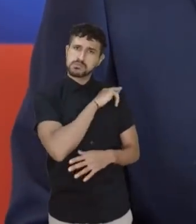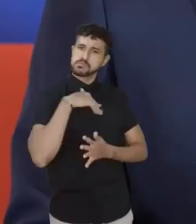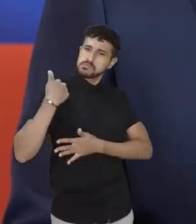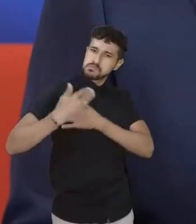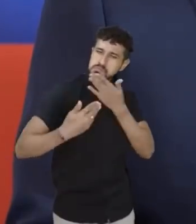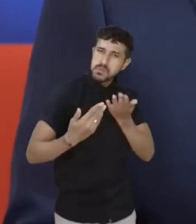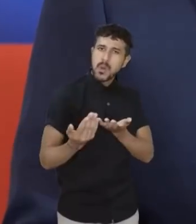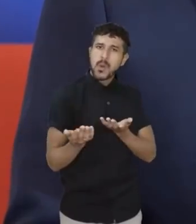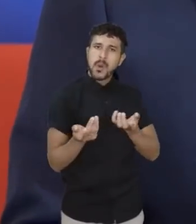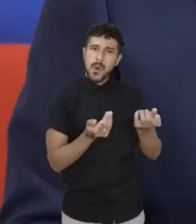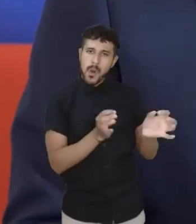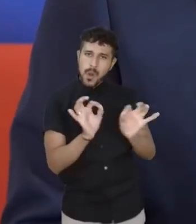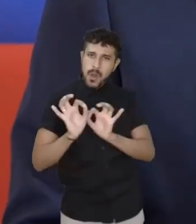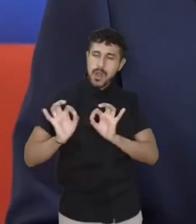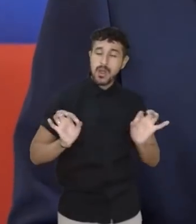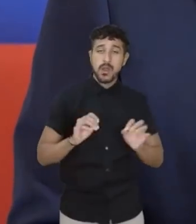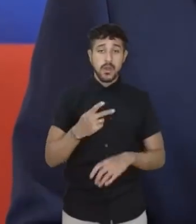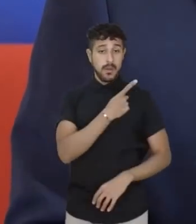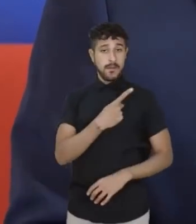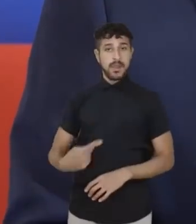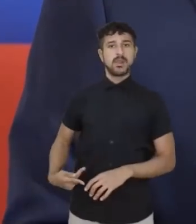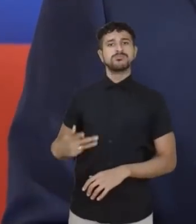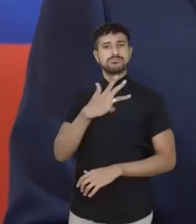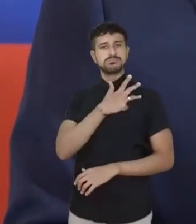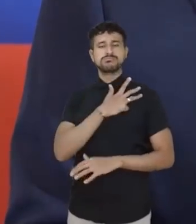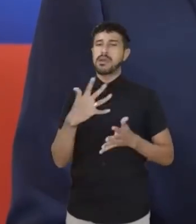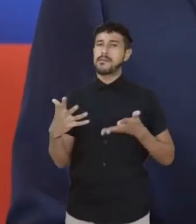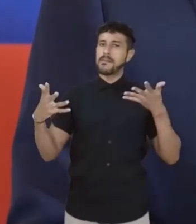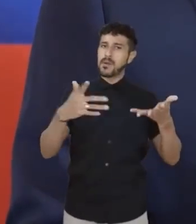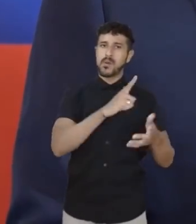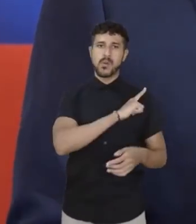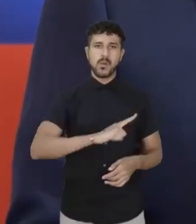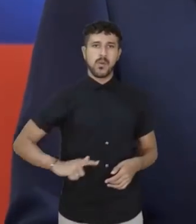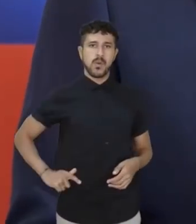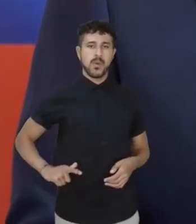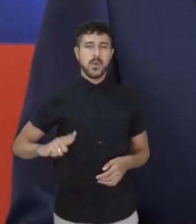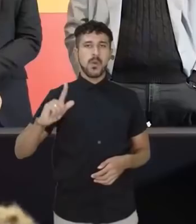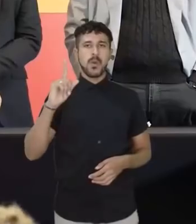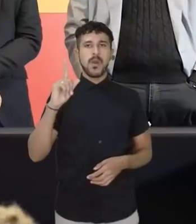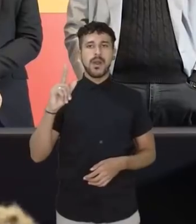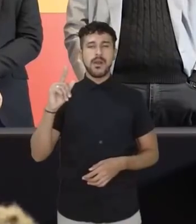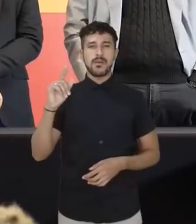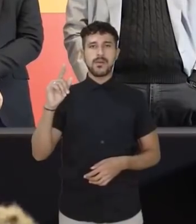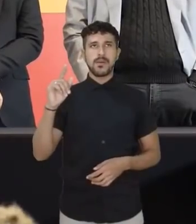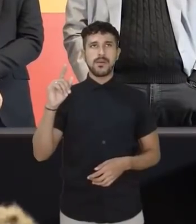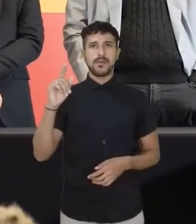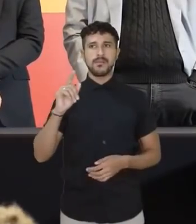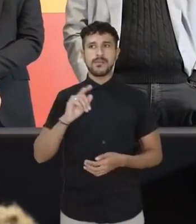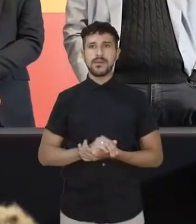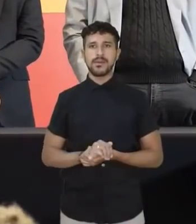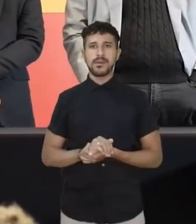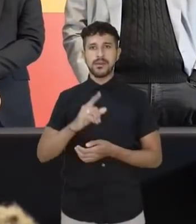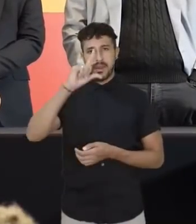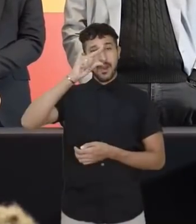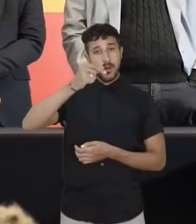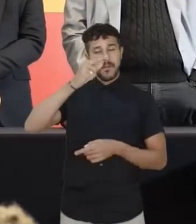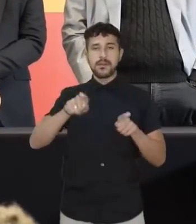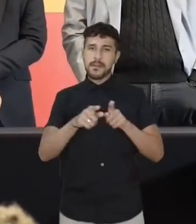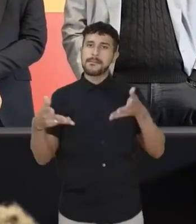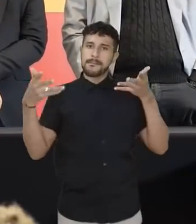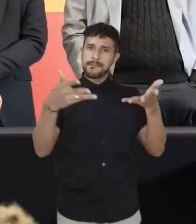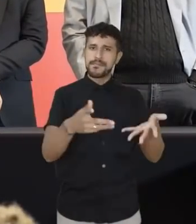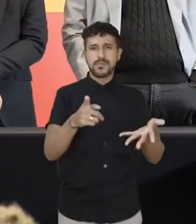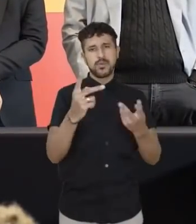processo. O presidente Lula participou, o governador Alckmin também participou. Eles agradeceram, né, a todos